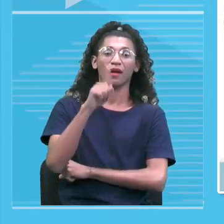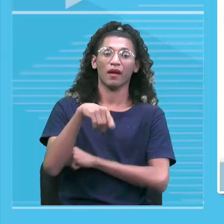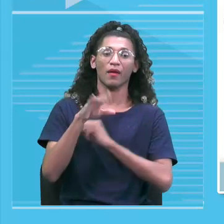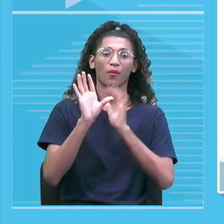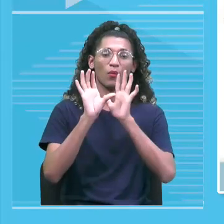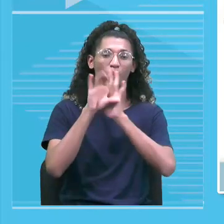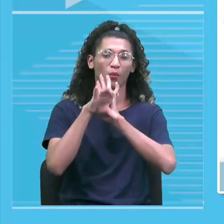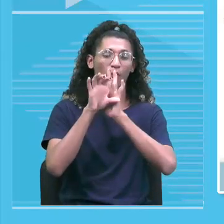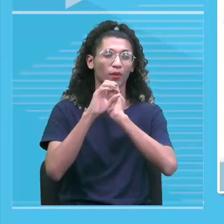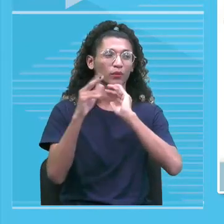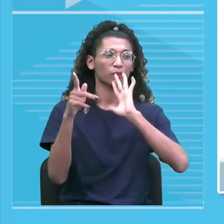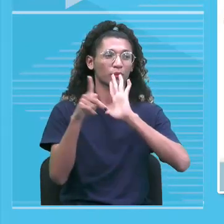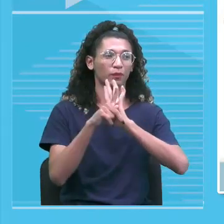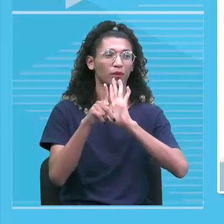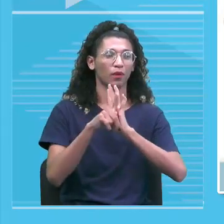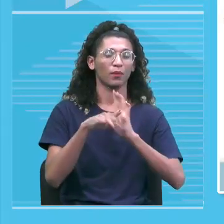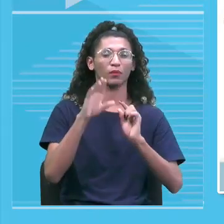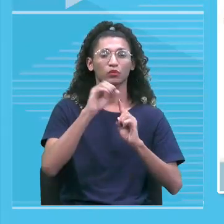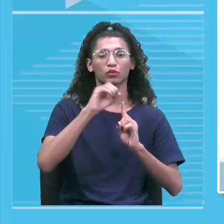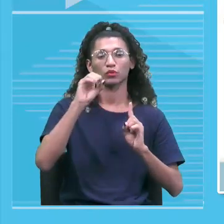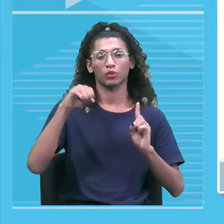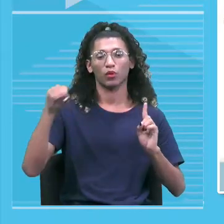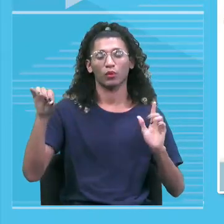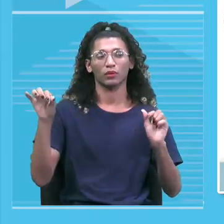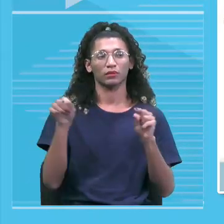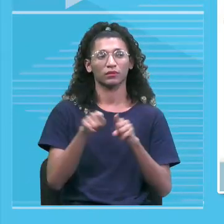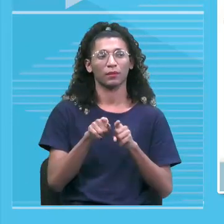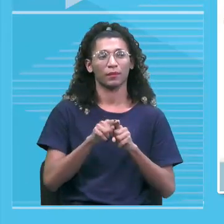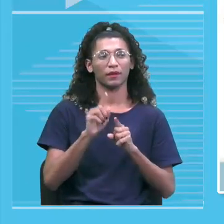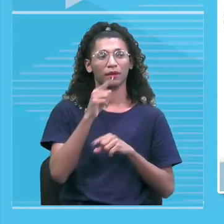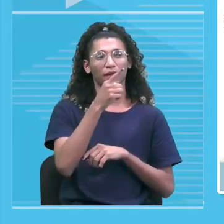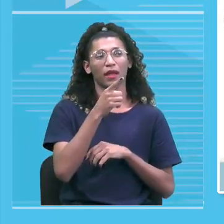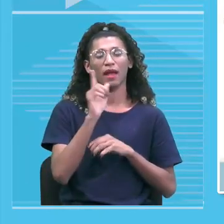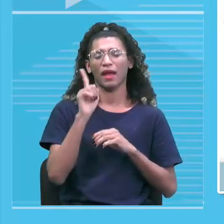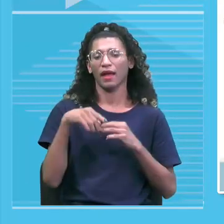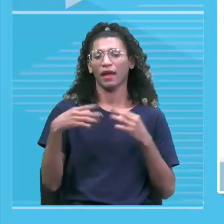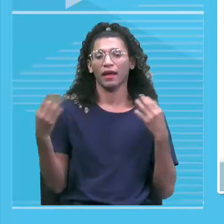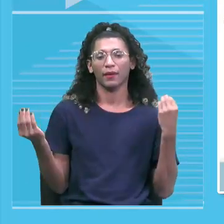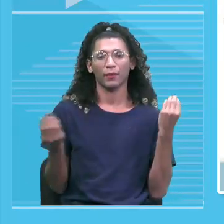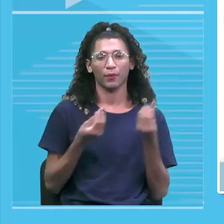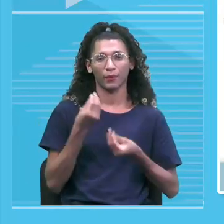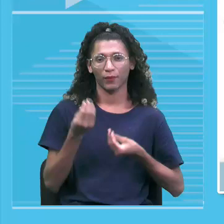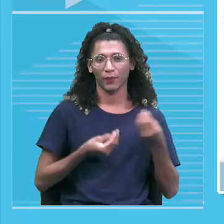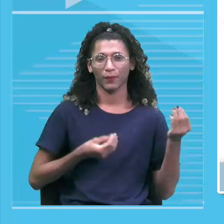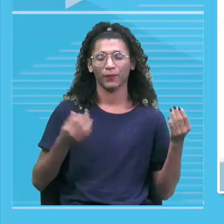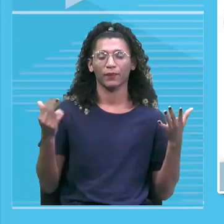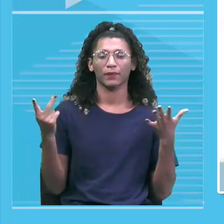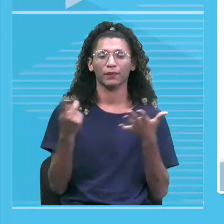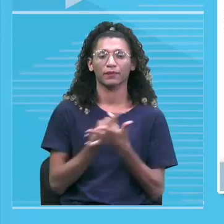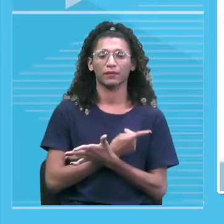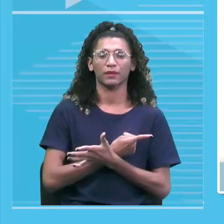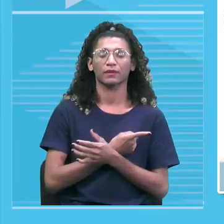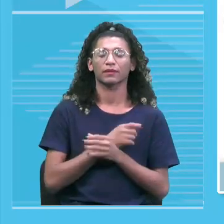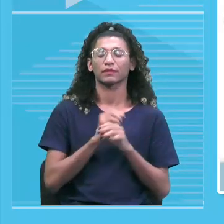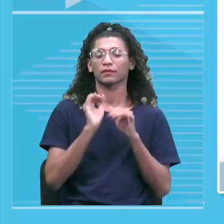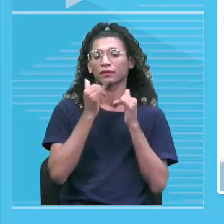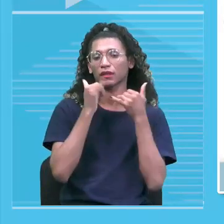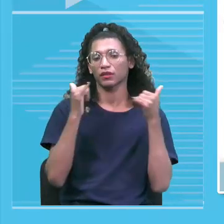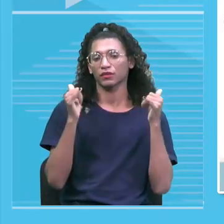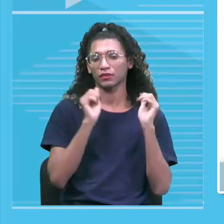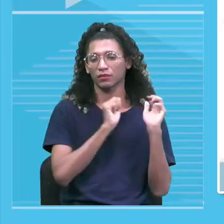conceito de onda Essa é a forma como as ondas transmitem a sua energia